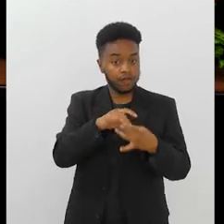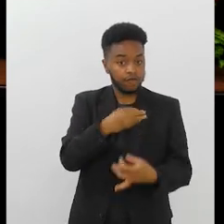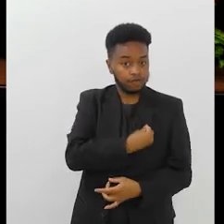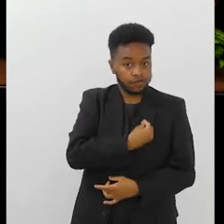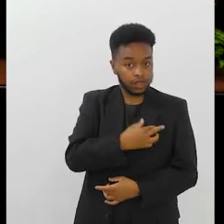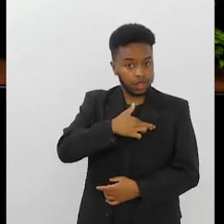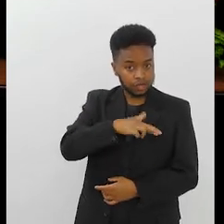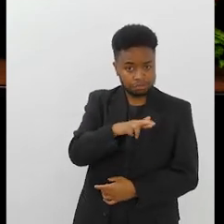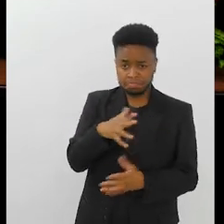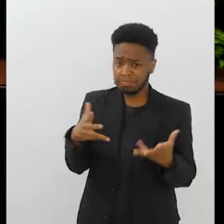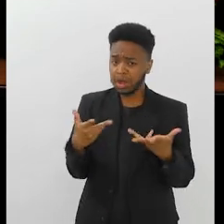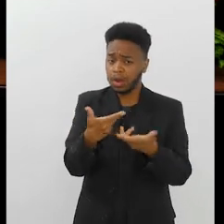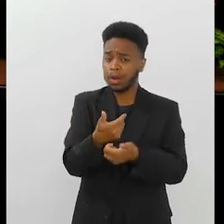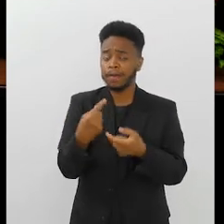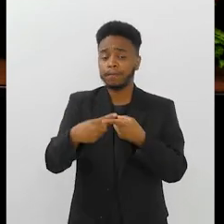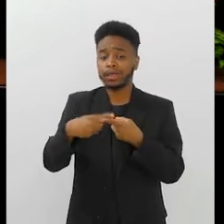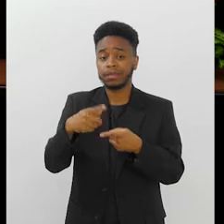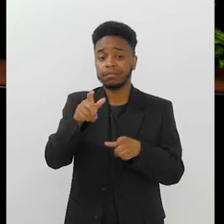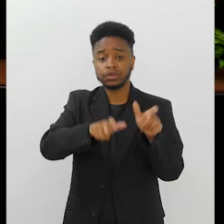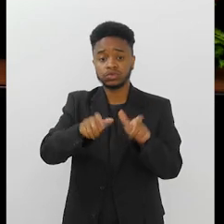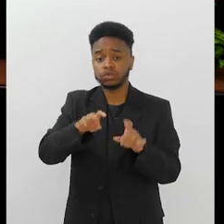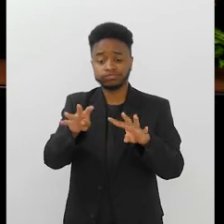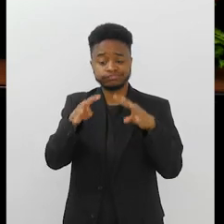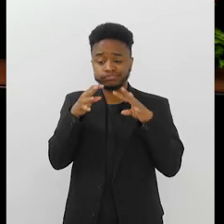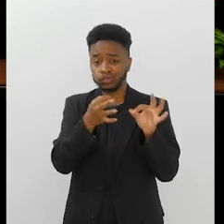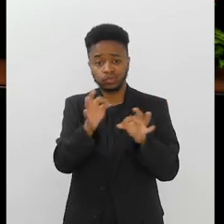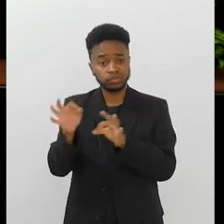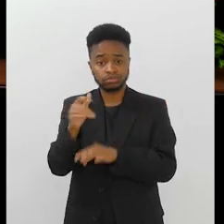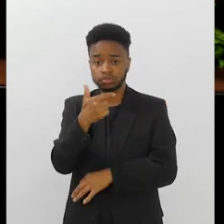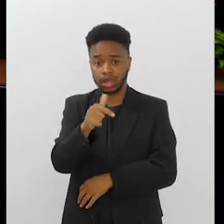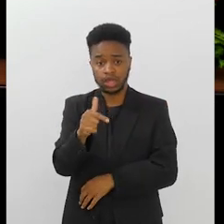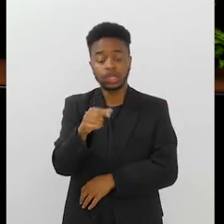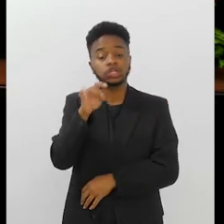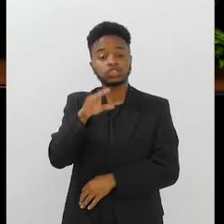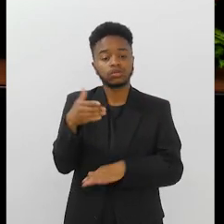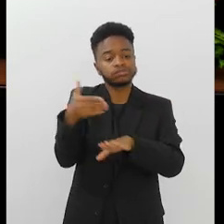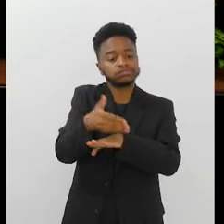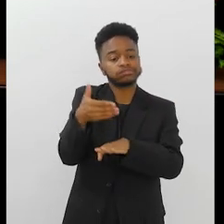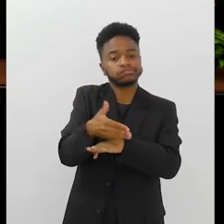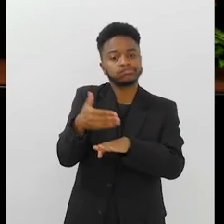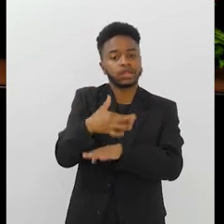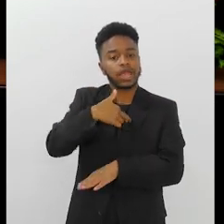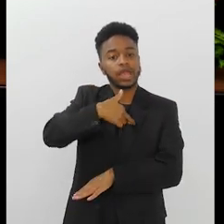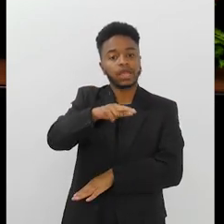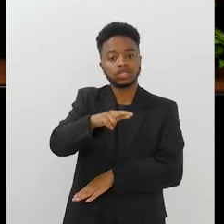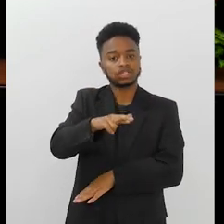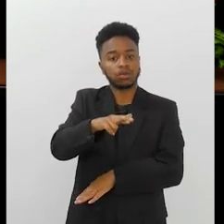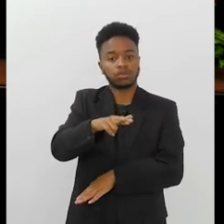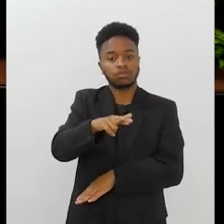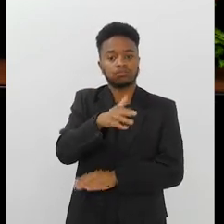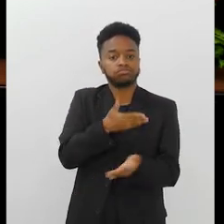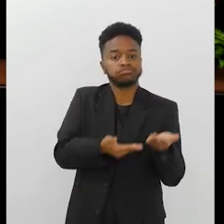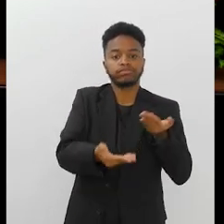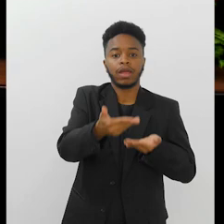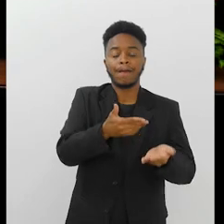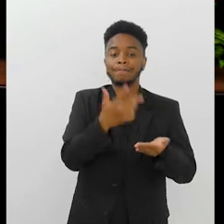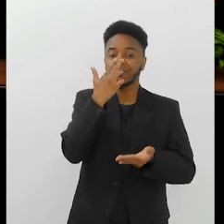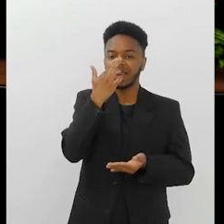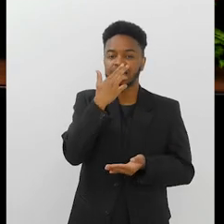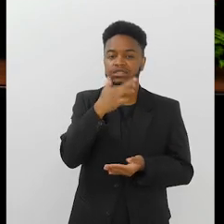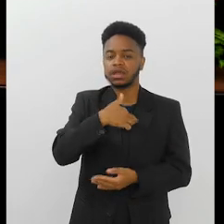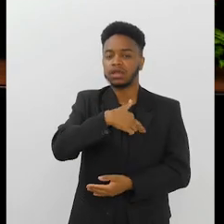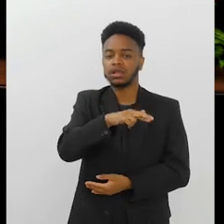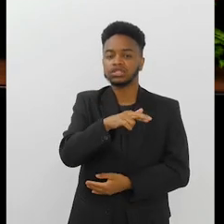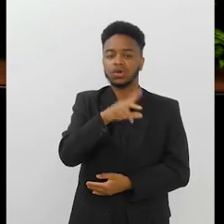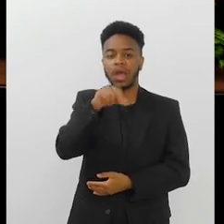religiosa isso é magnífico que as pessoas não dão atenção a isso elas simplesmente vão paraa religião e lidam como se